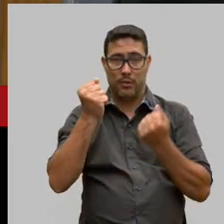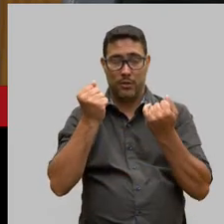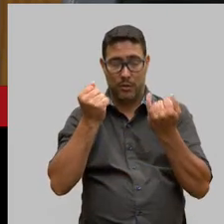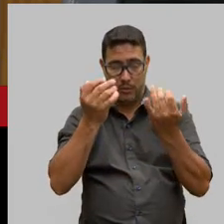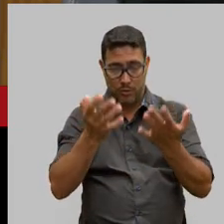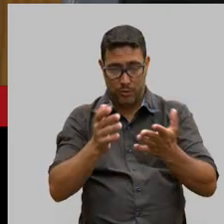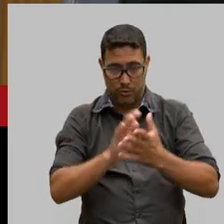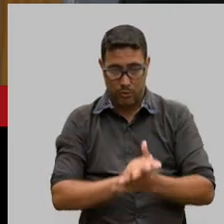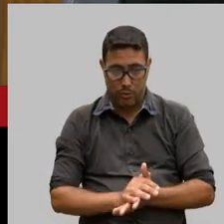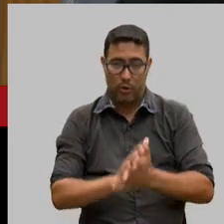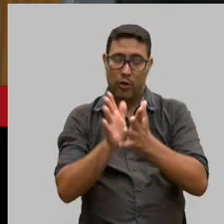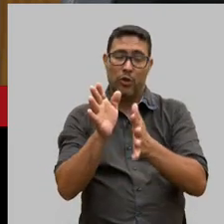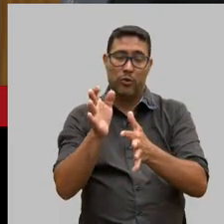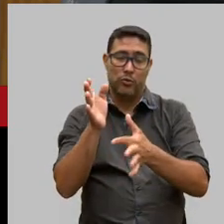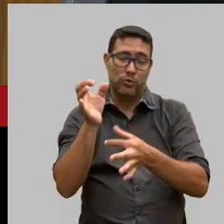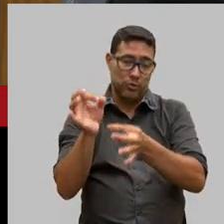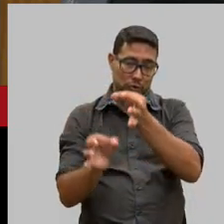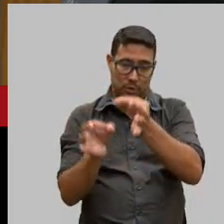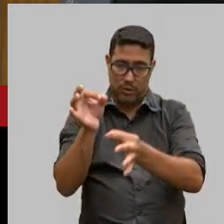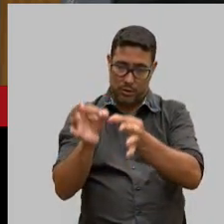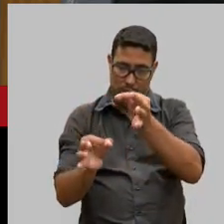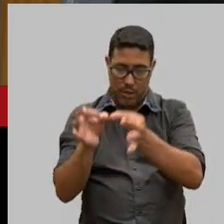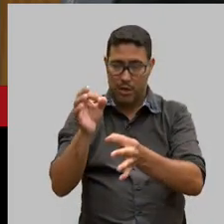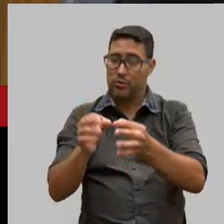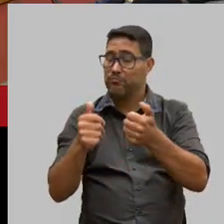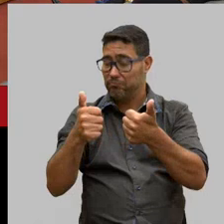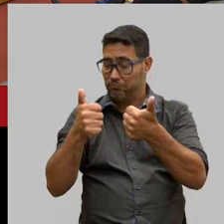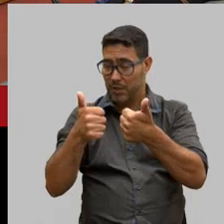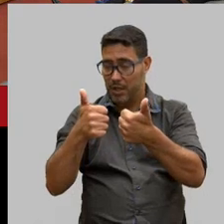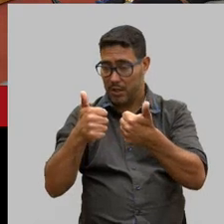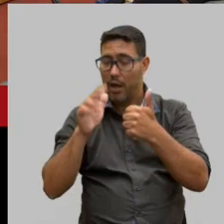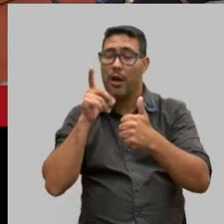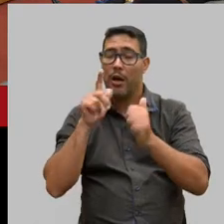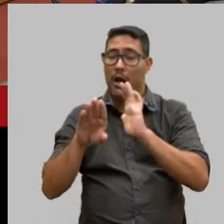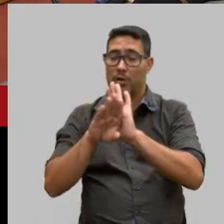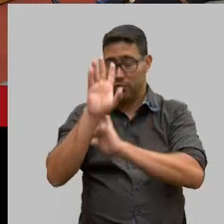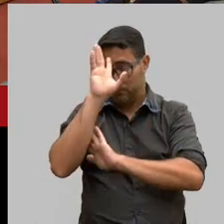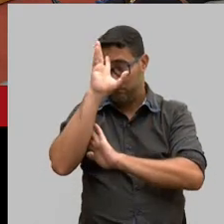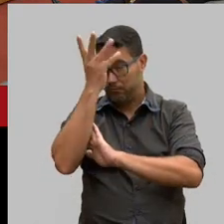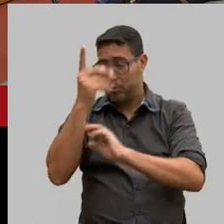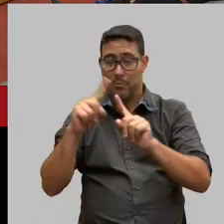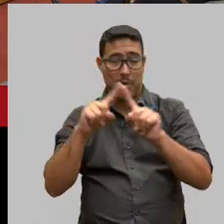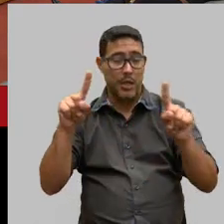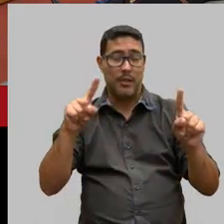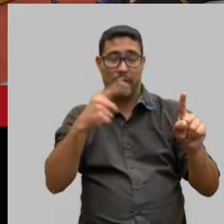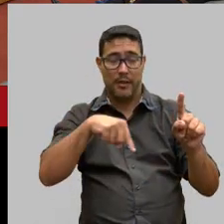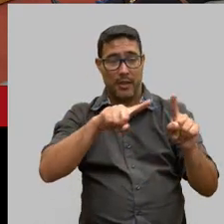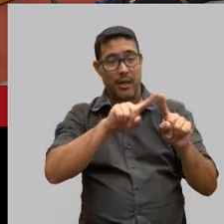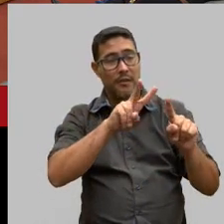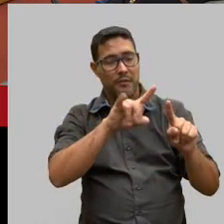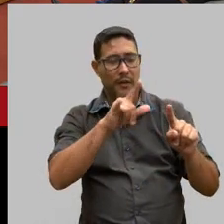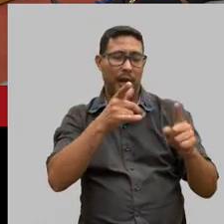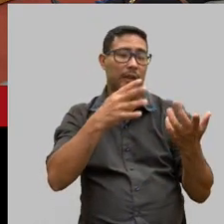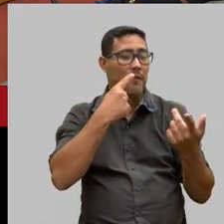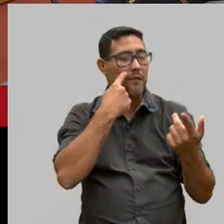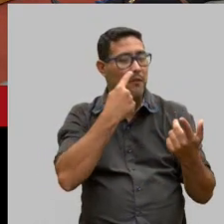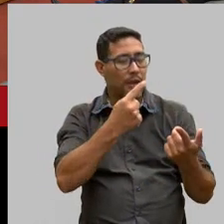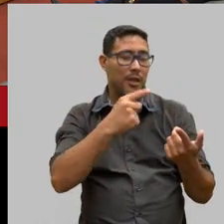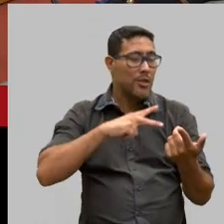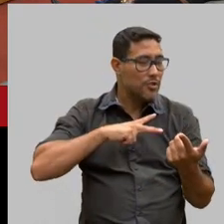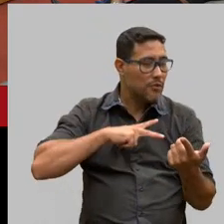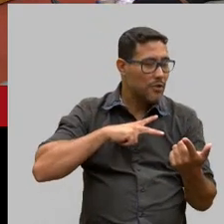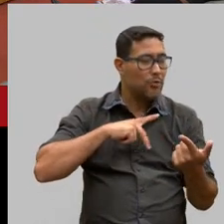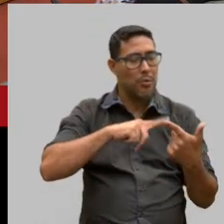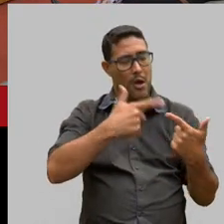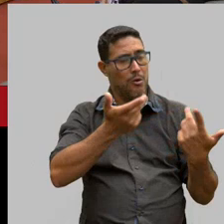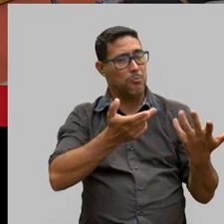ele é um lugar de solução mas ele não é o ideal porque ele vai ouvir o reclamo individual Talvez uma demanda estruturante seja mais interessante aqui